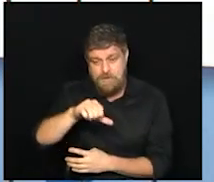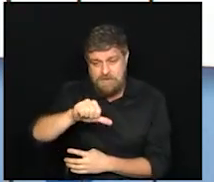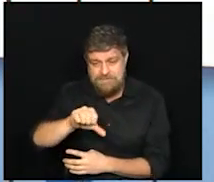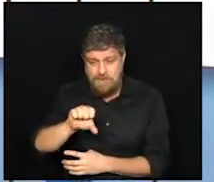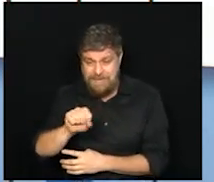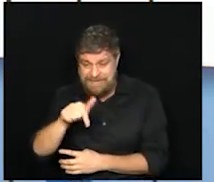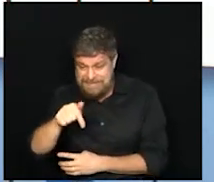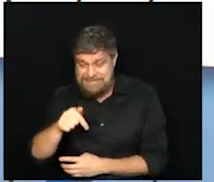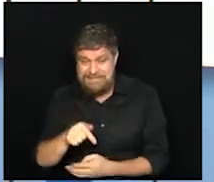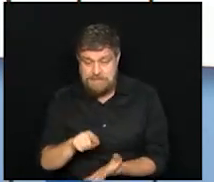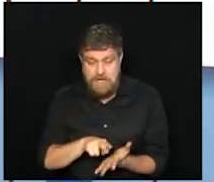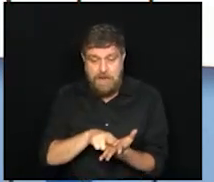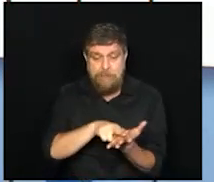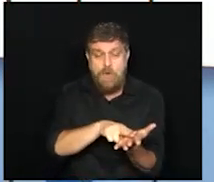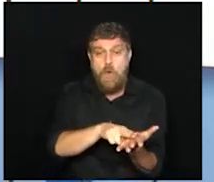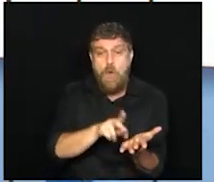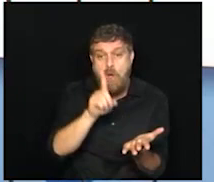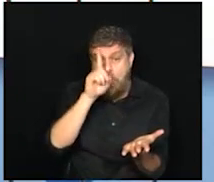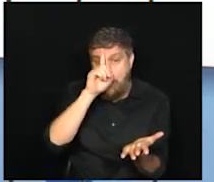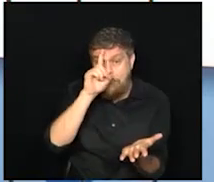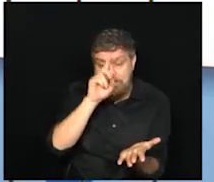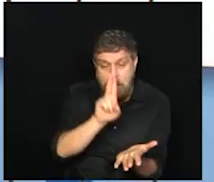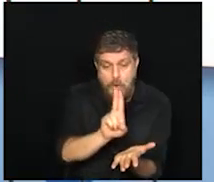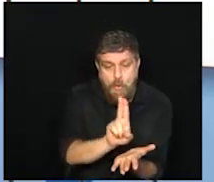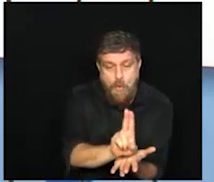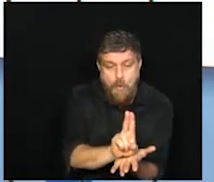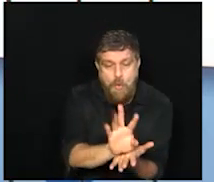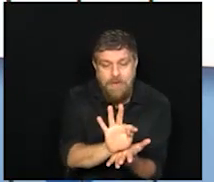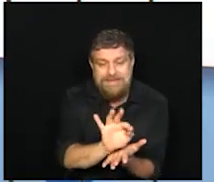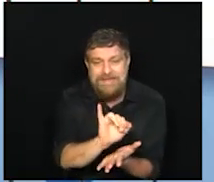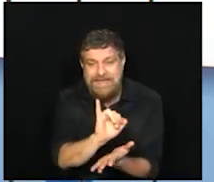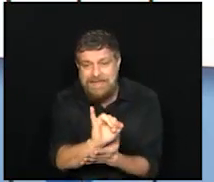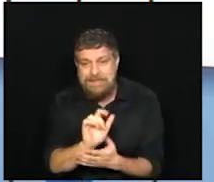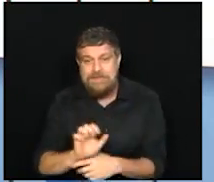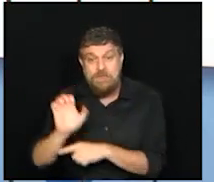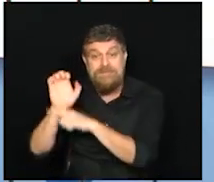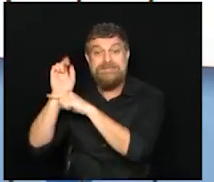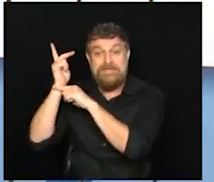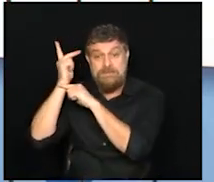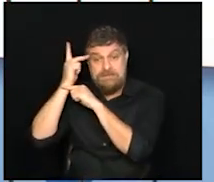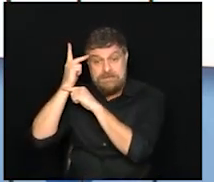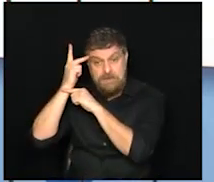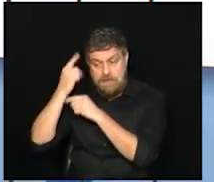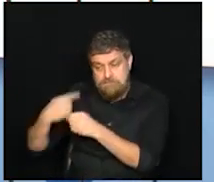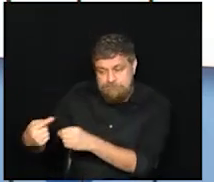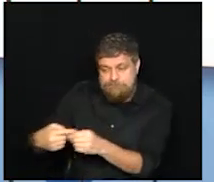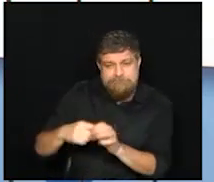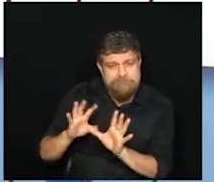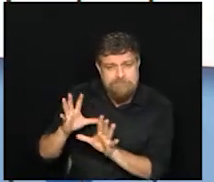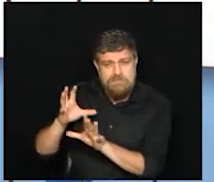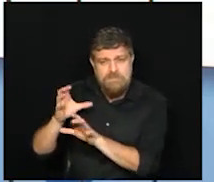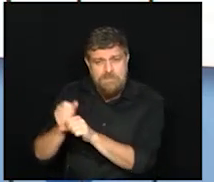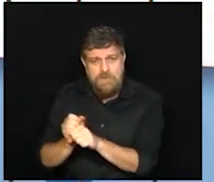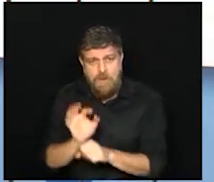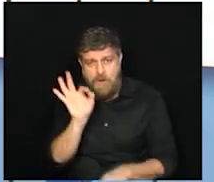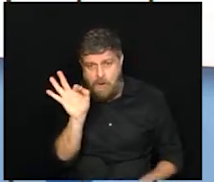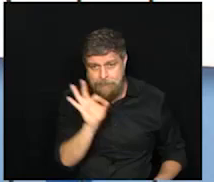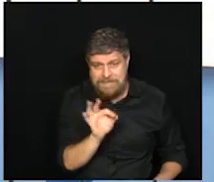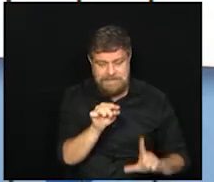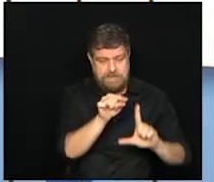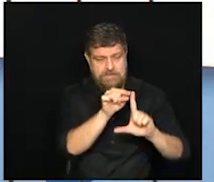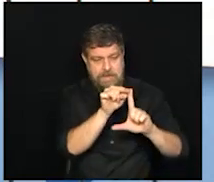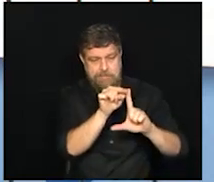7.987 em UTIs aqui nos 645 municípios paulistas. É uma taxa que vem em